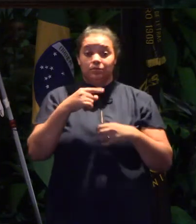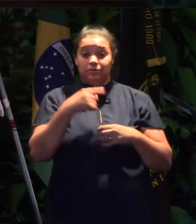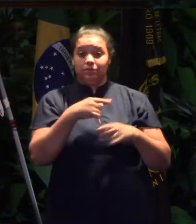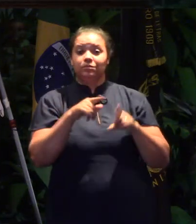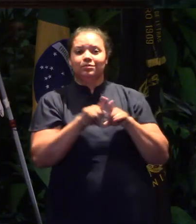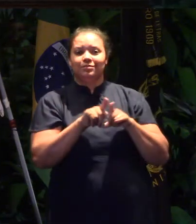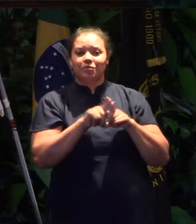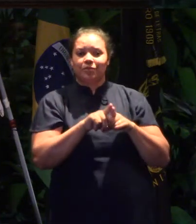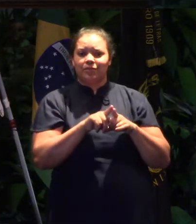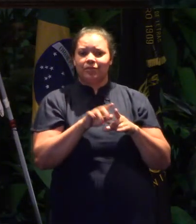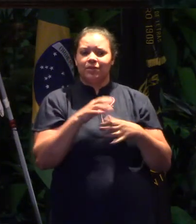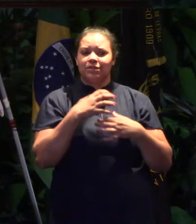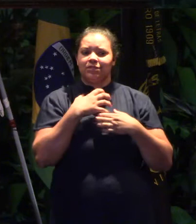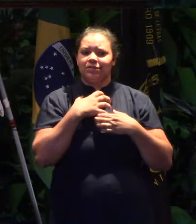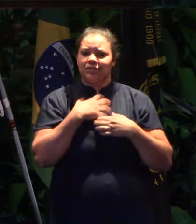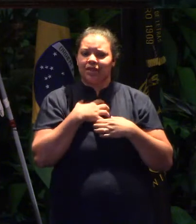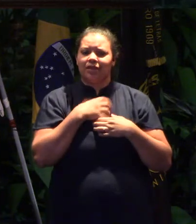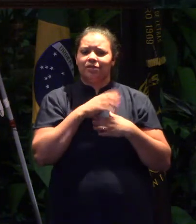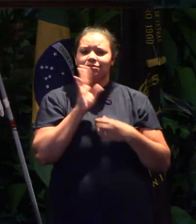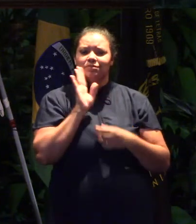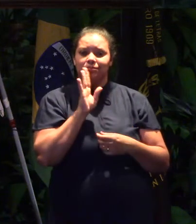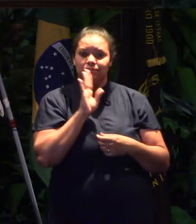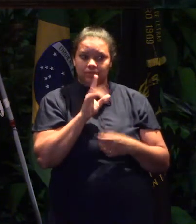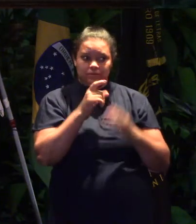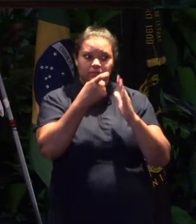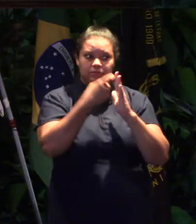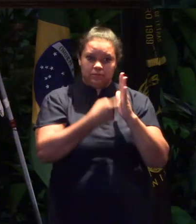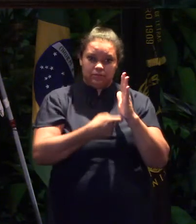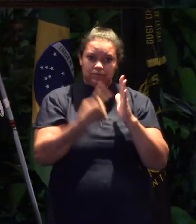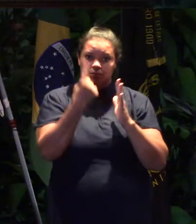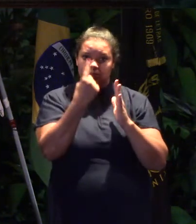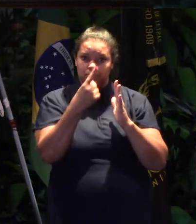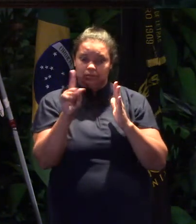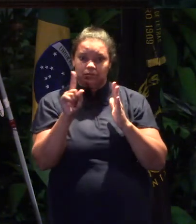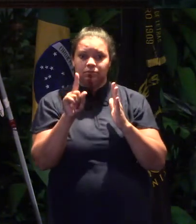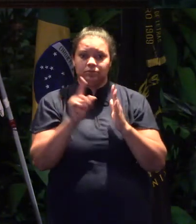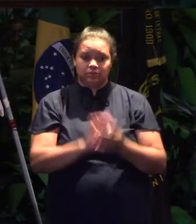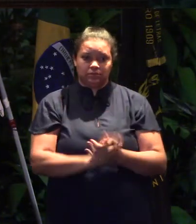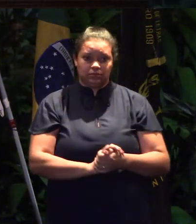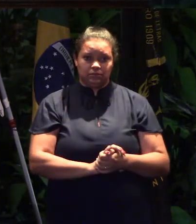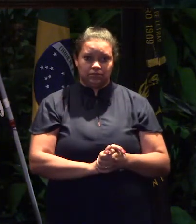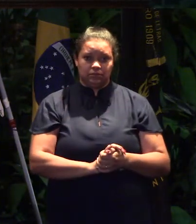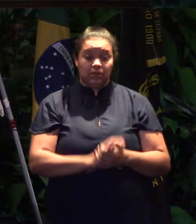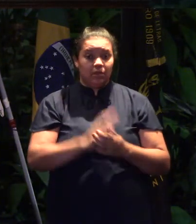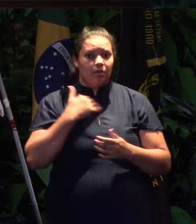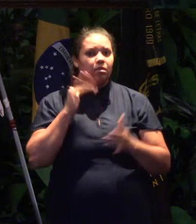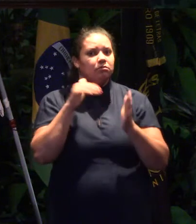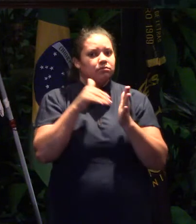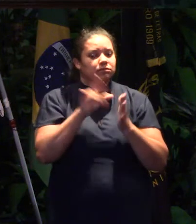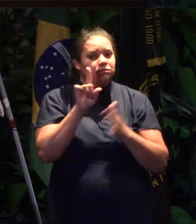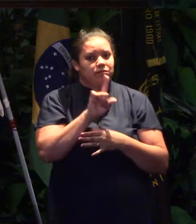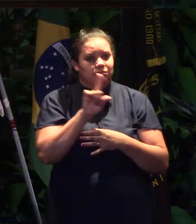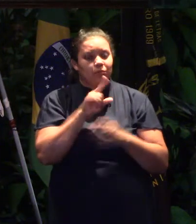Eu vou ler mais um texto para encerrar a leitura, que é a primeira vez. Eu não vou chegar até o final desse texto, porque o livro